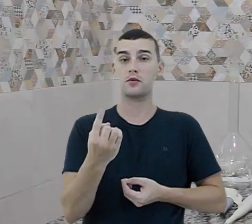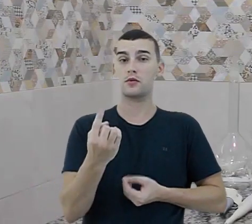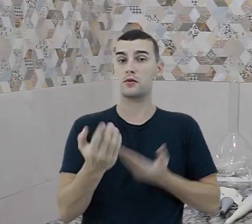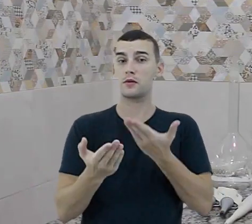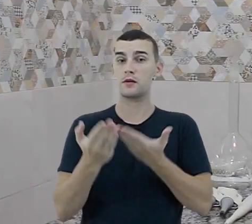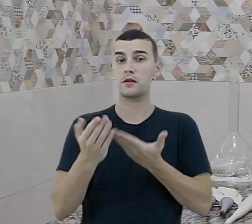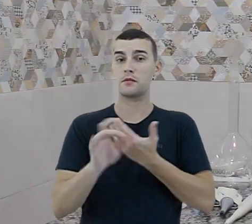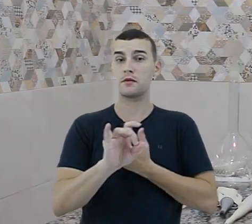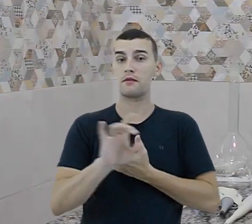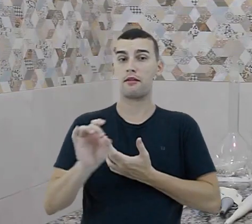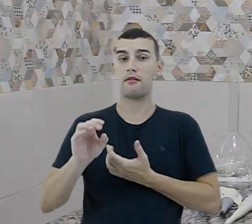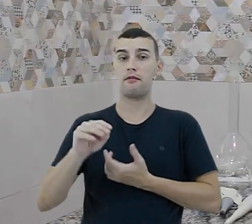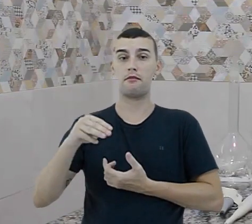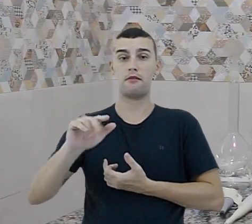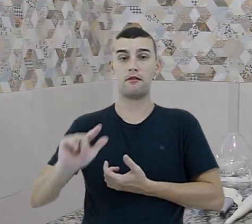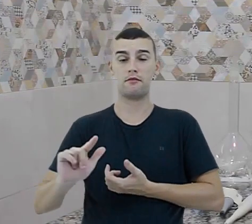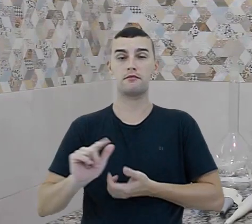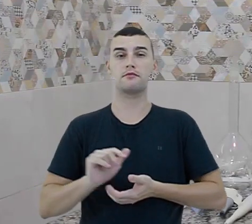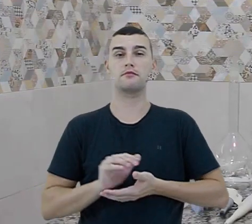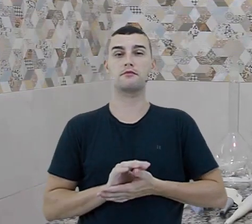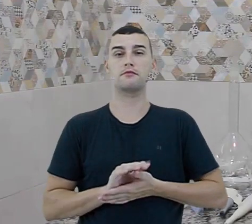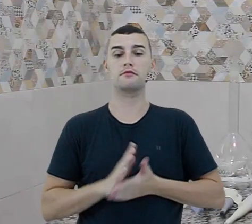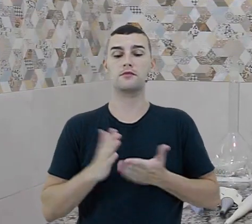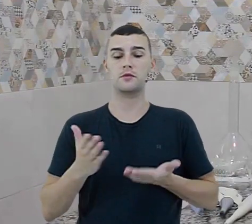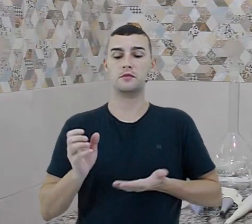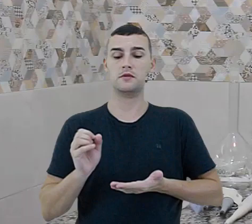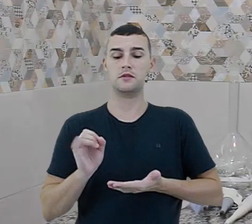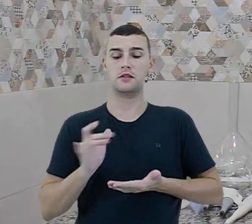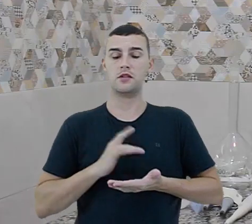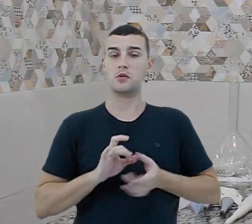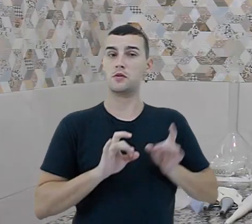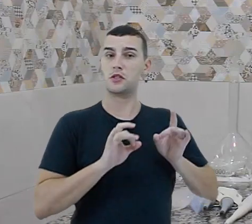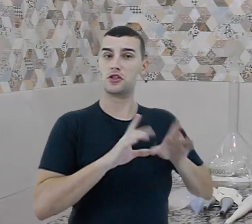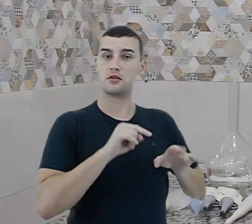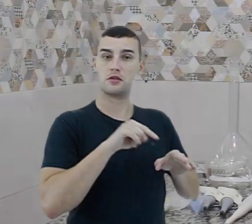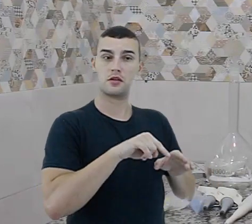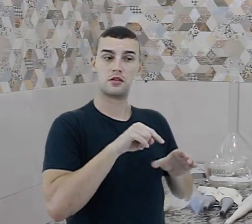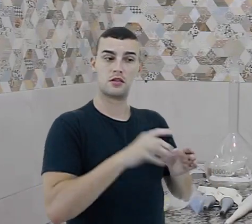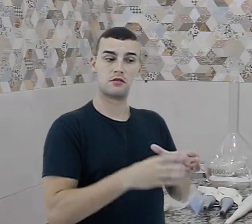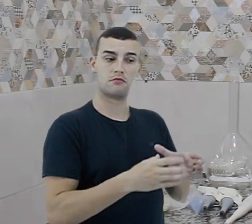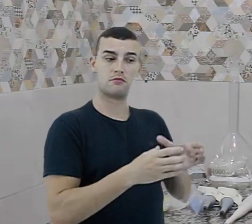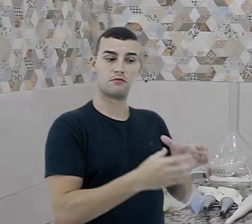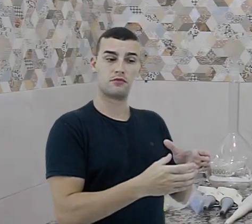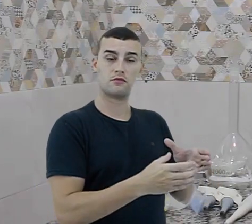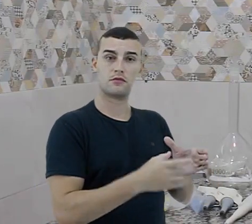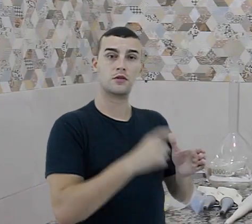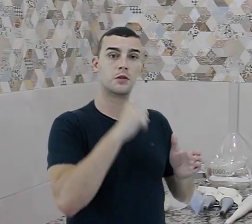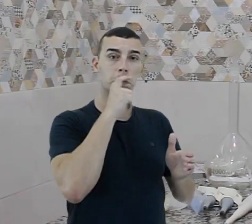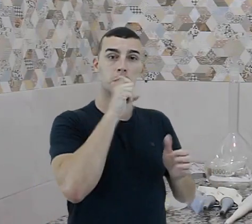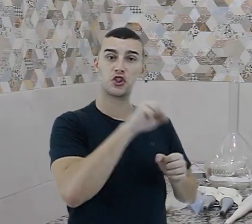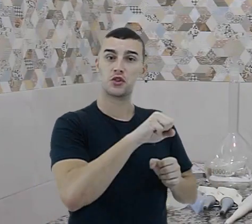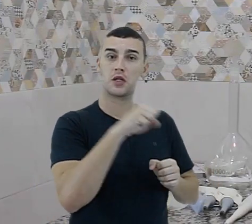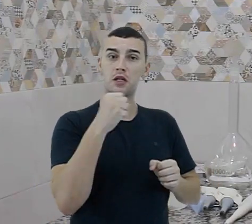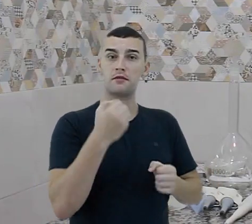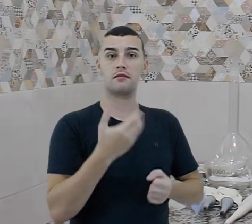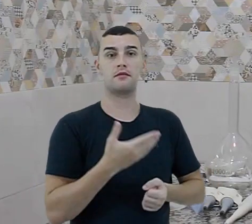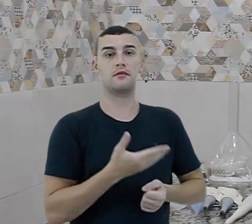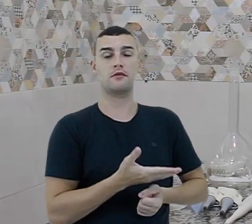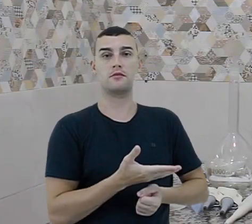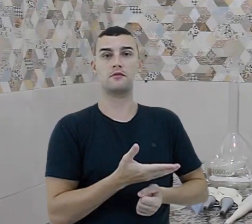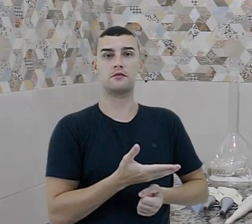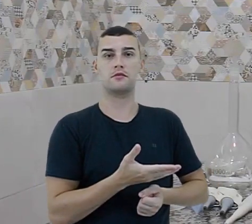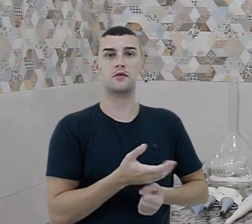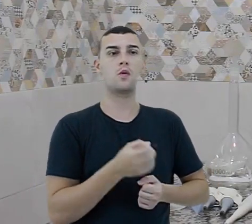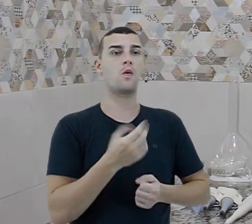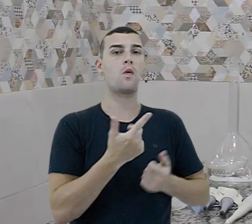0,01 grama por ml. O que eu vou fazer agora? Se eu pegar esse frasco e deixar da forma que ele está na geladeira